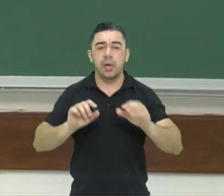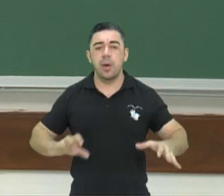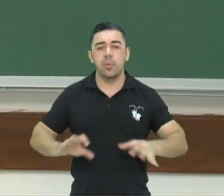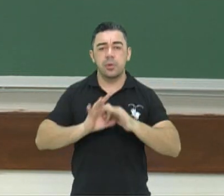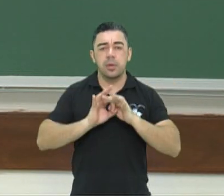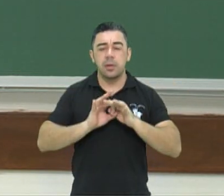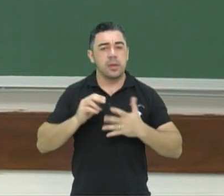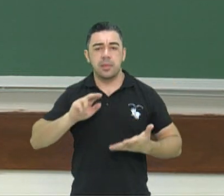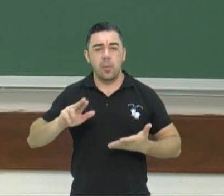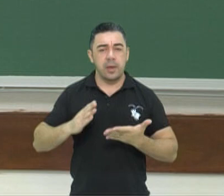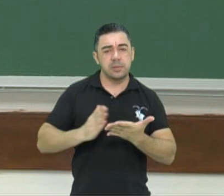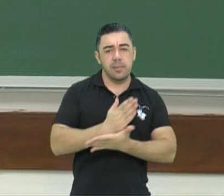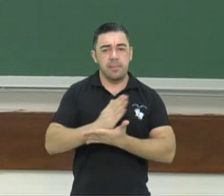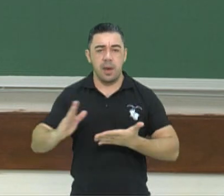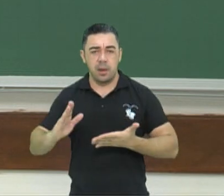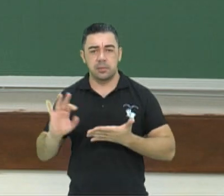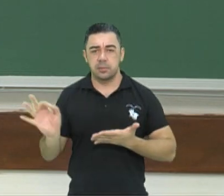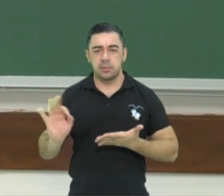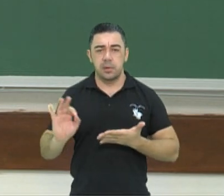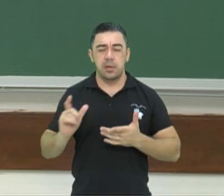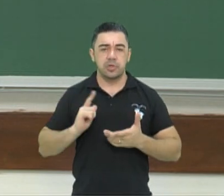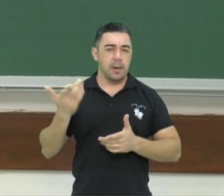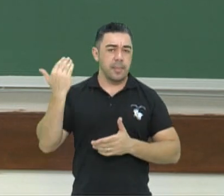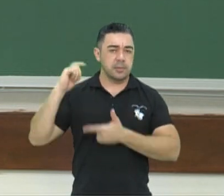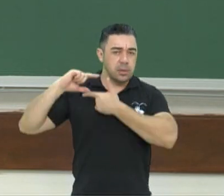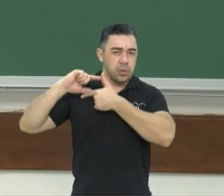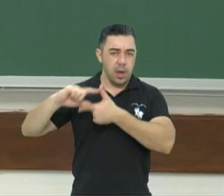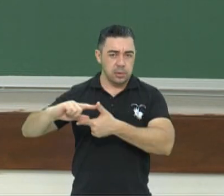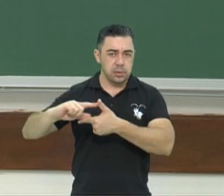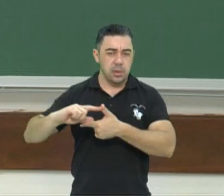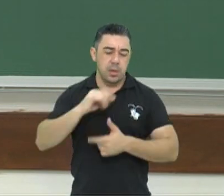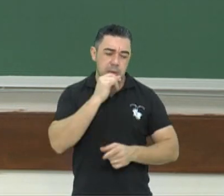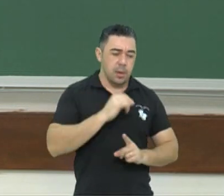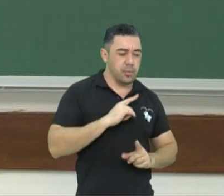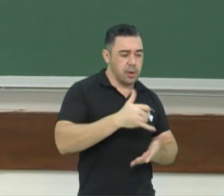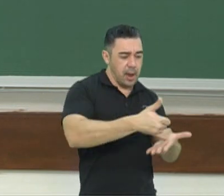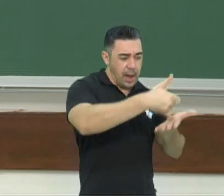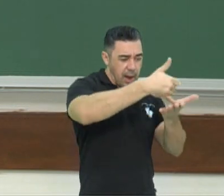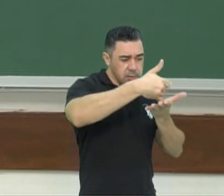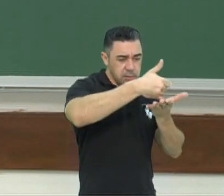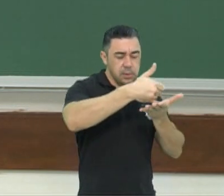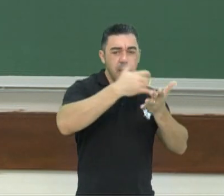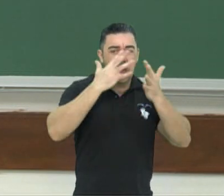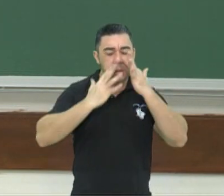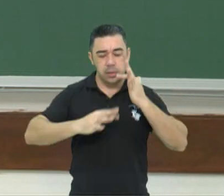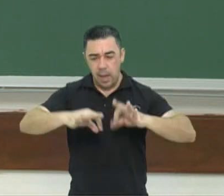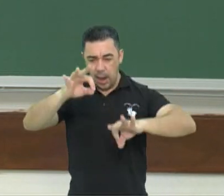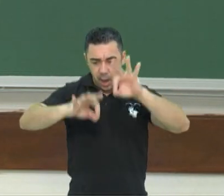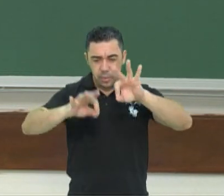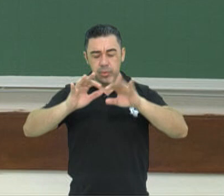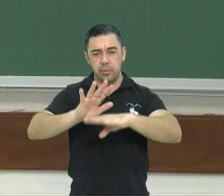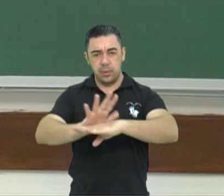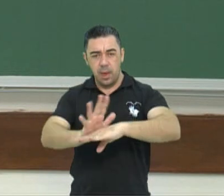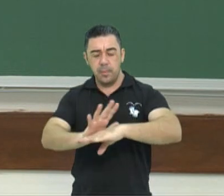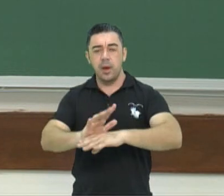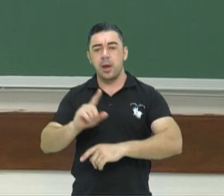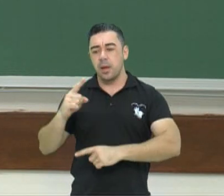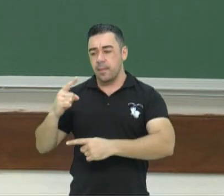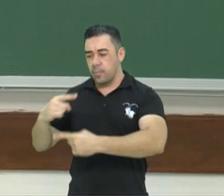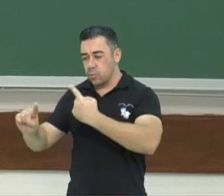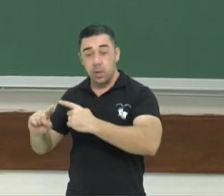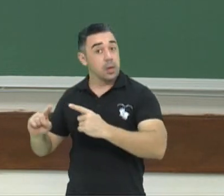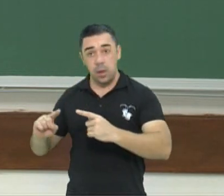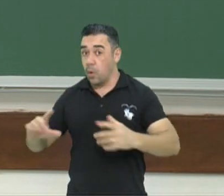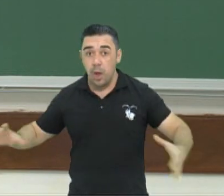existe mais aquela separação clássica que existia, arte plástica, arte cênica, música. Ele começa a unir tudo numa